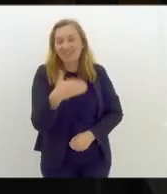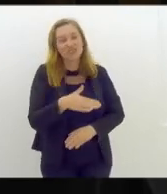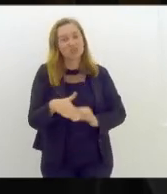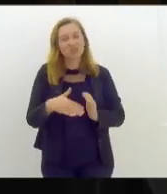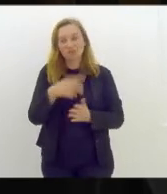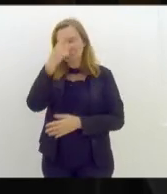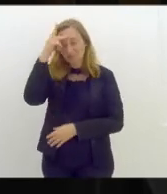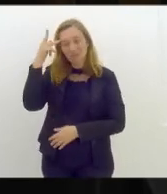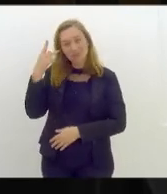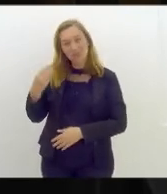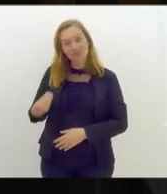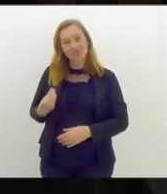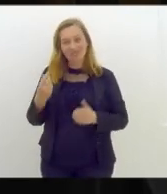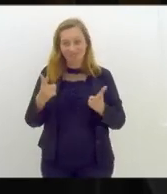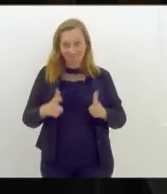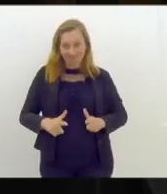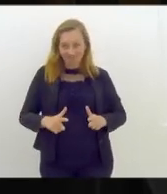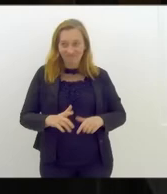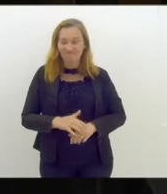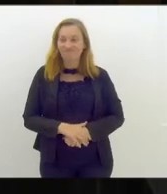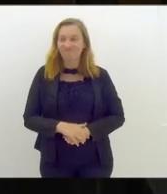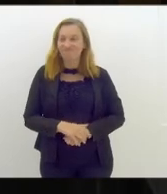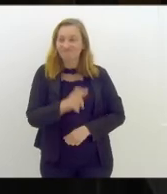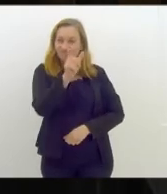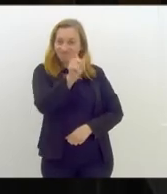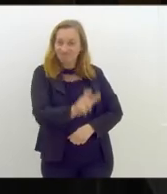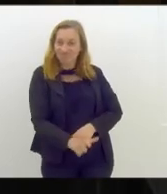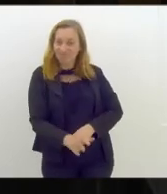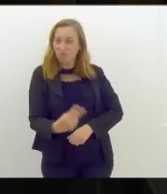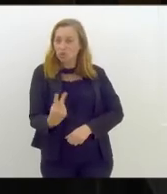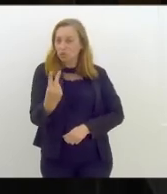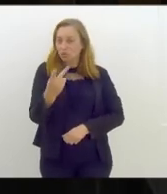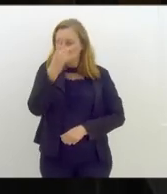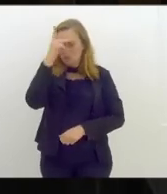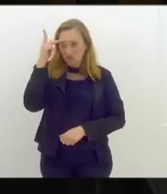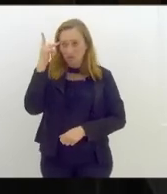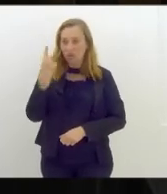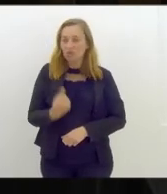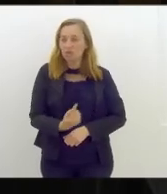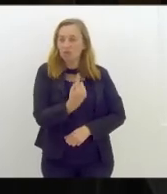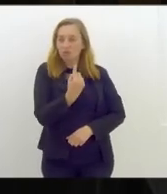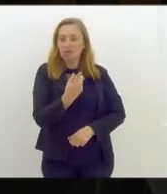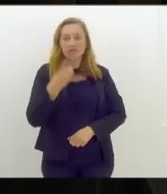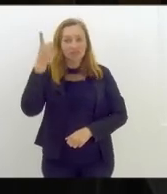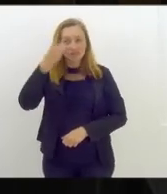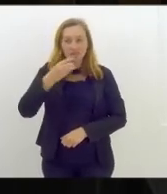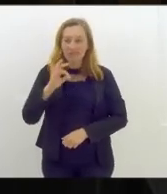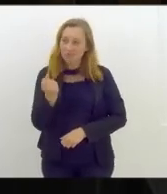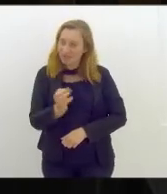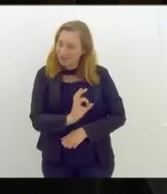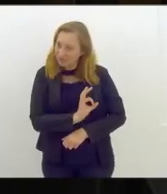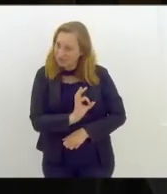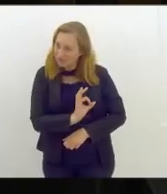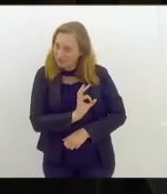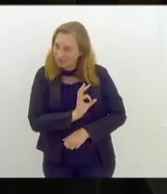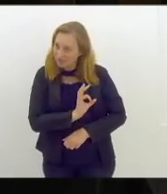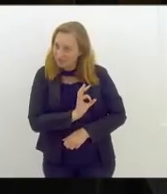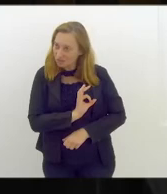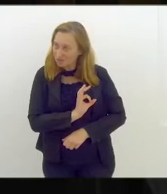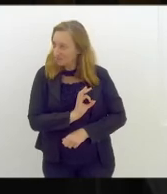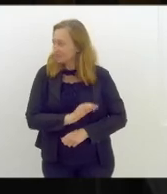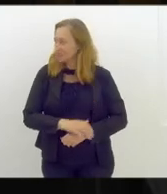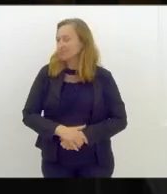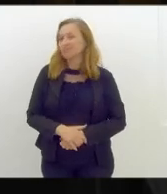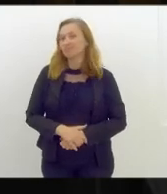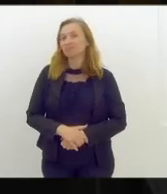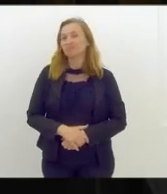pessoas presentes na pessoa de duas pessoas. Uma, na deputada Marta Rocha, né, que é a